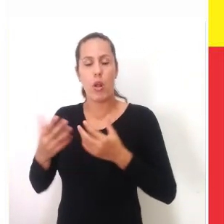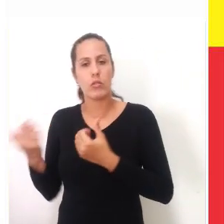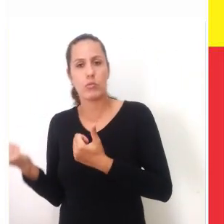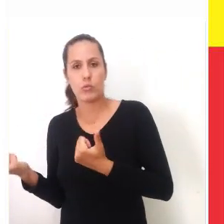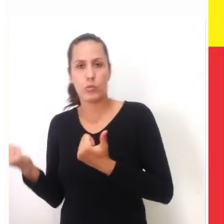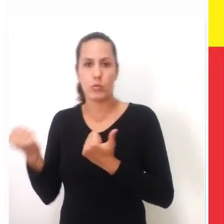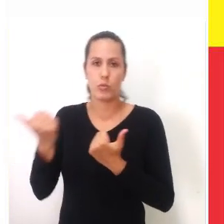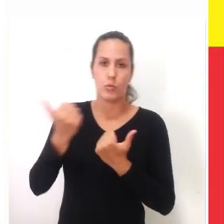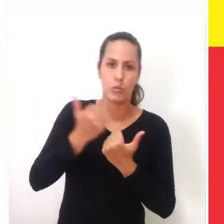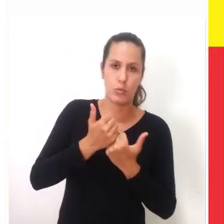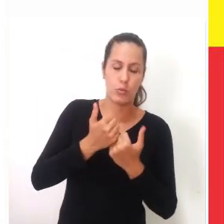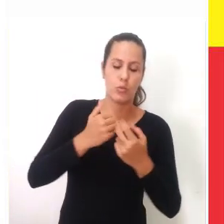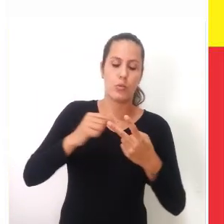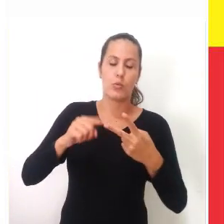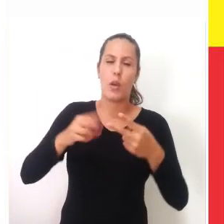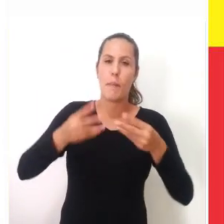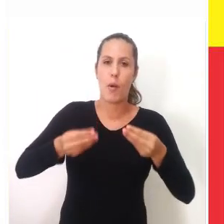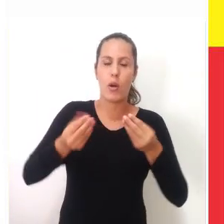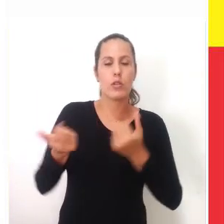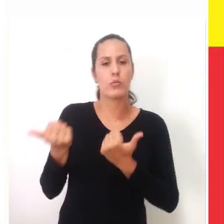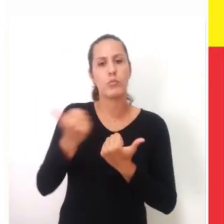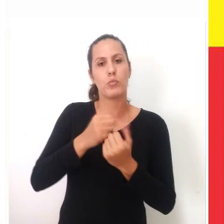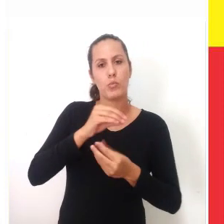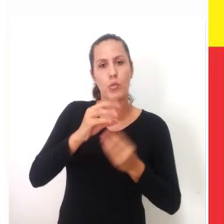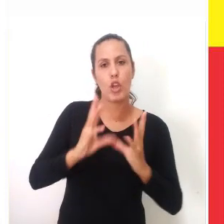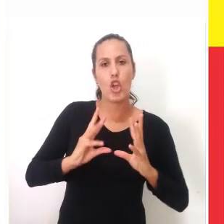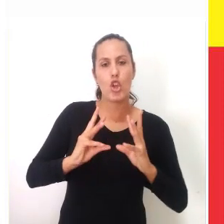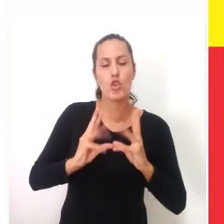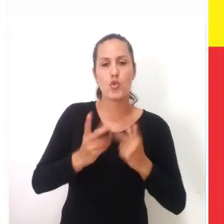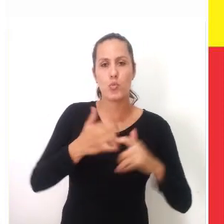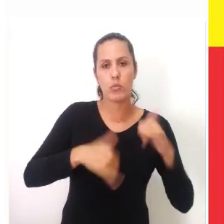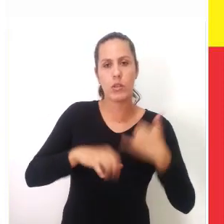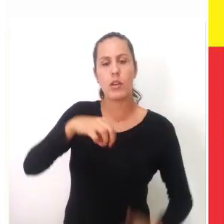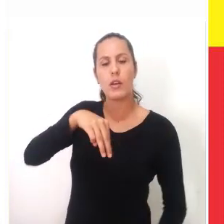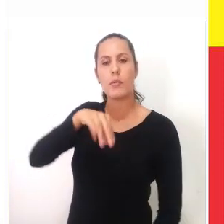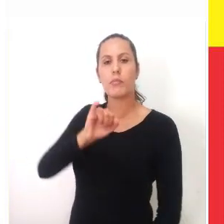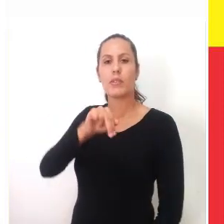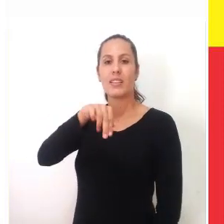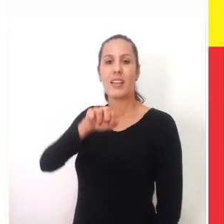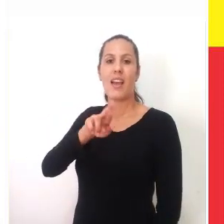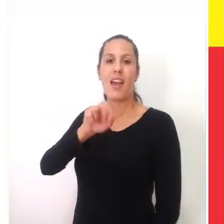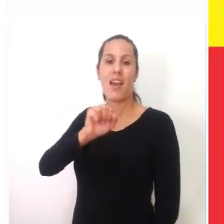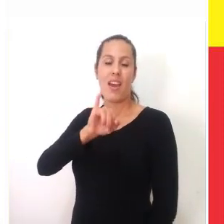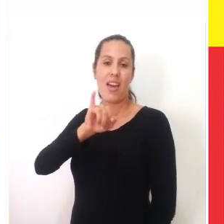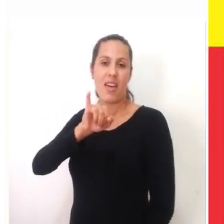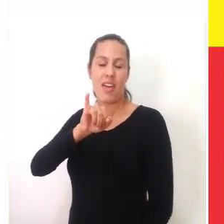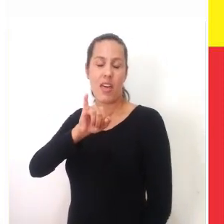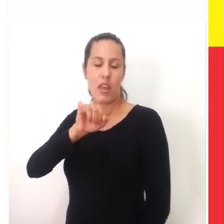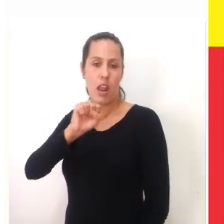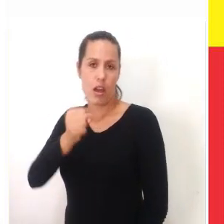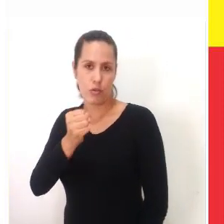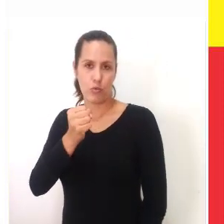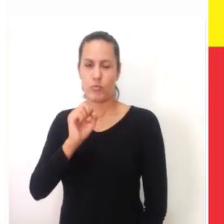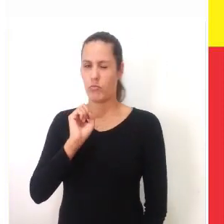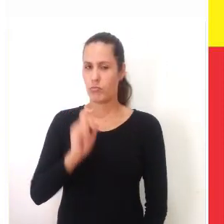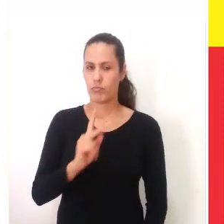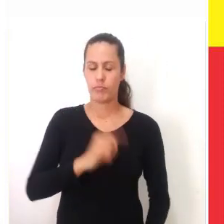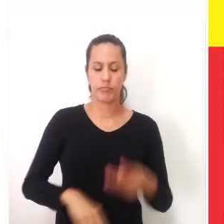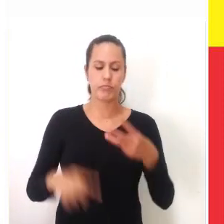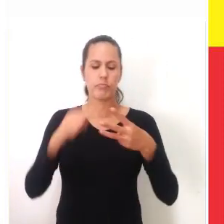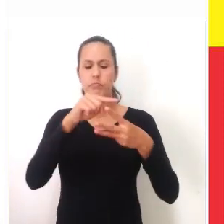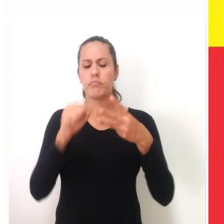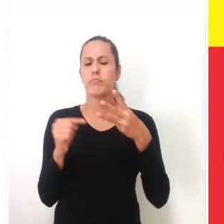mole por substâncias minerais. Eu só vou encontrar partes duras. Terceiro tipo